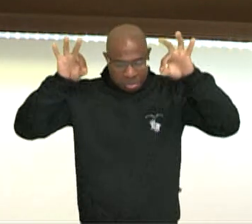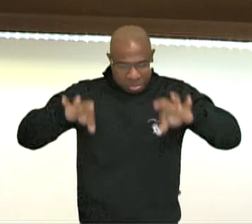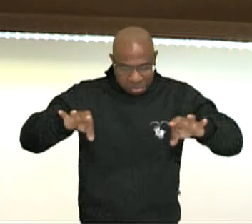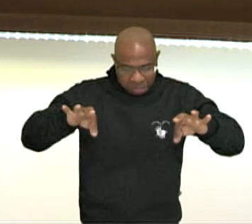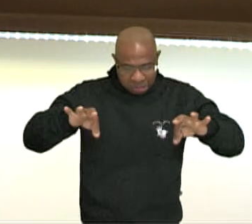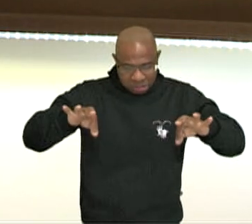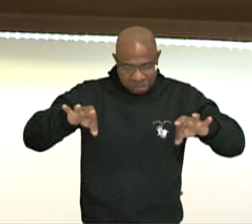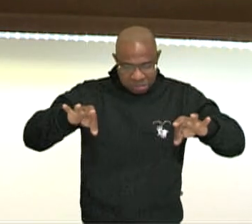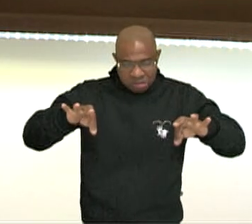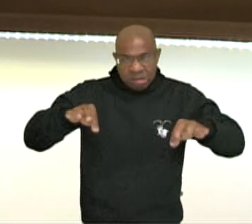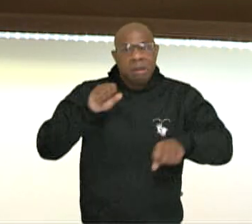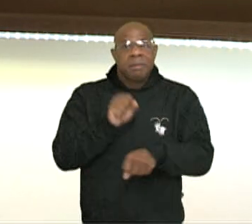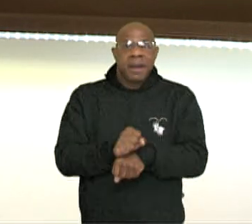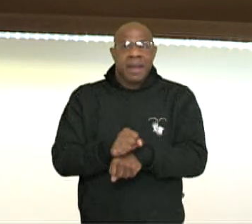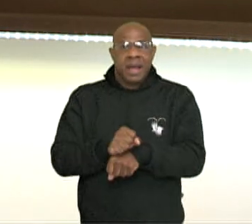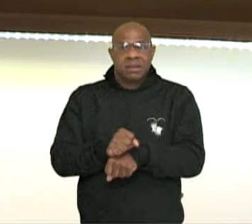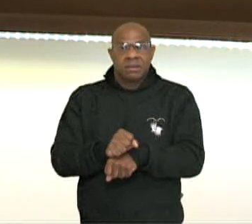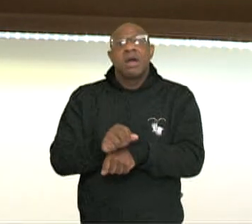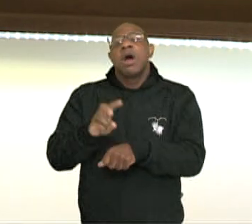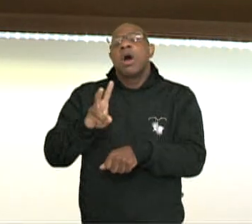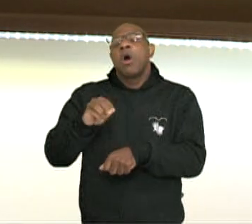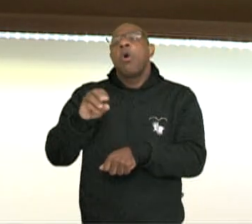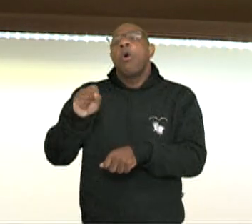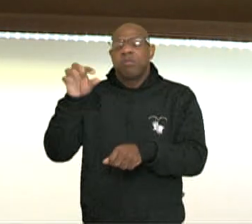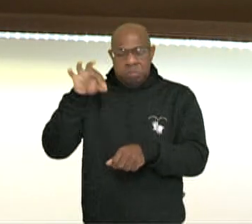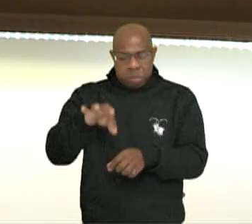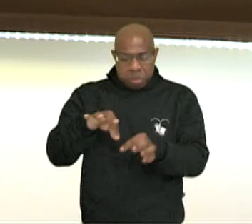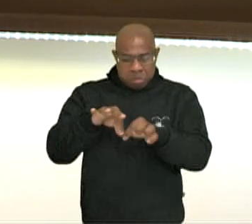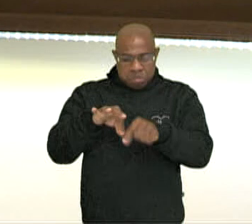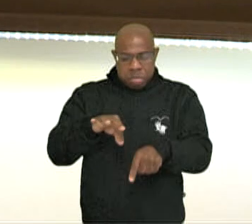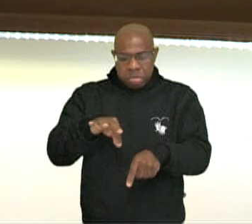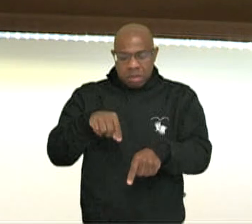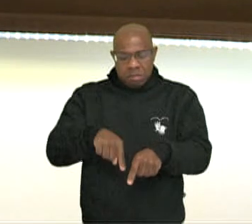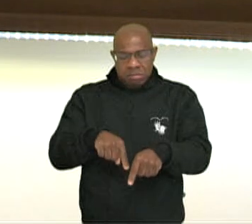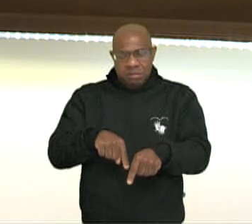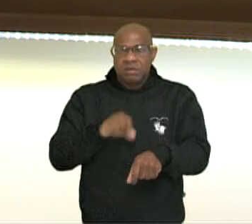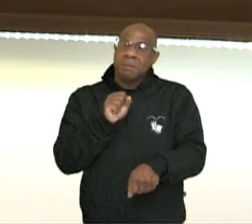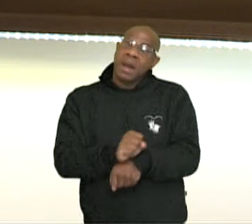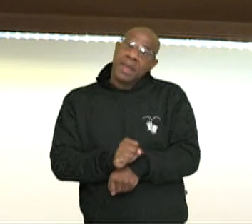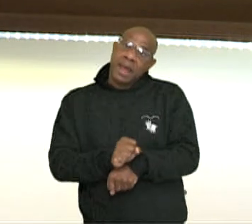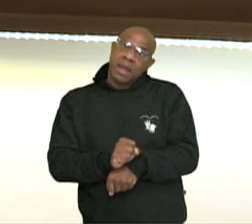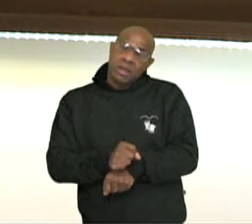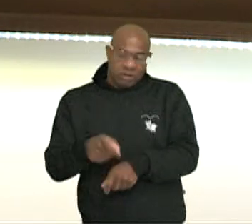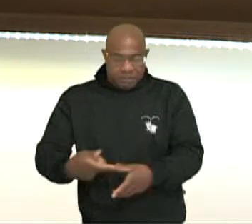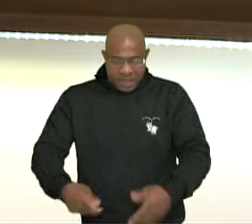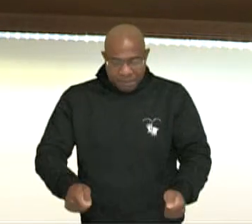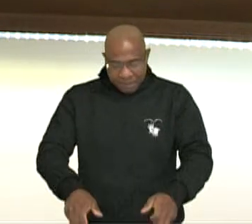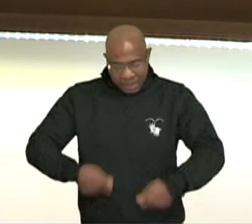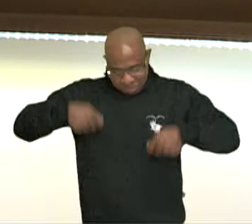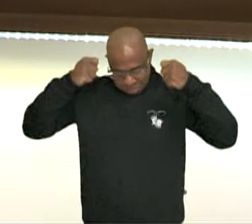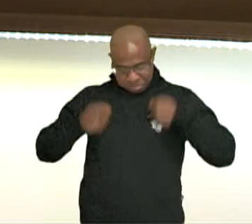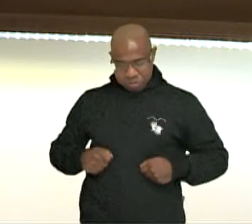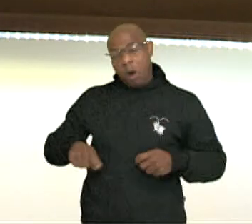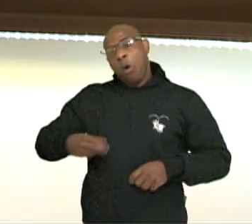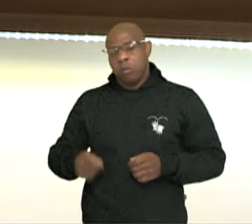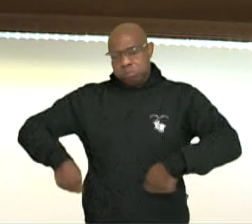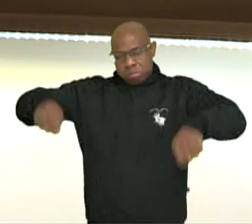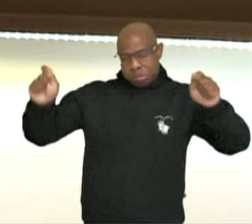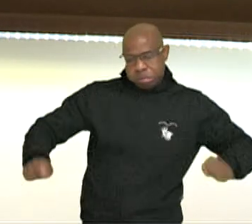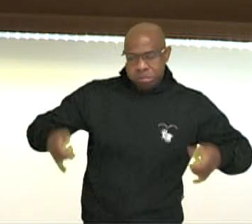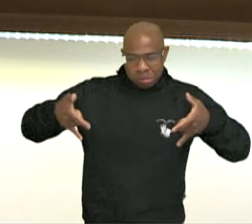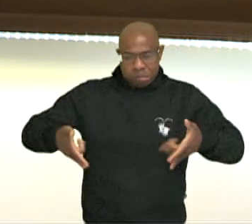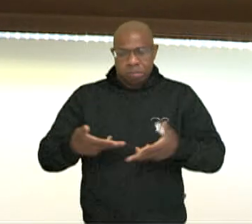que lavar periodicamente, mas também antes, aquela roupa que fica guardada ali muito tempo, né? É importante a gente fazer uma higiene